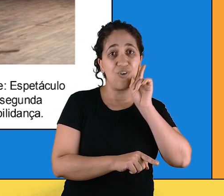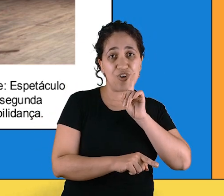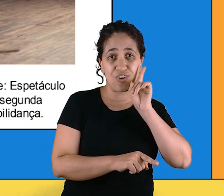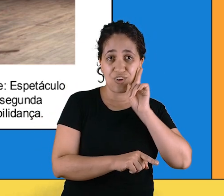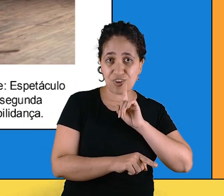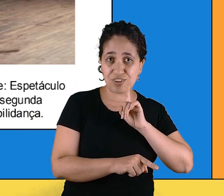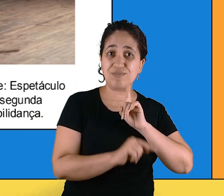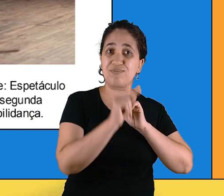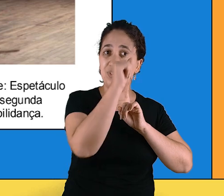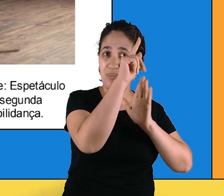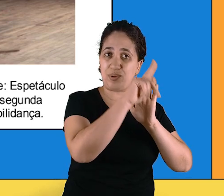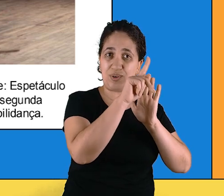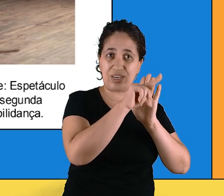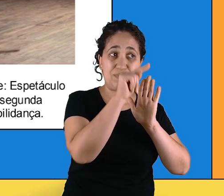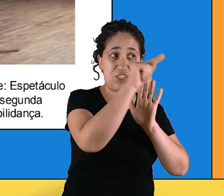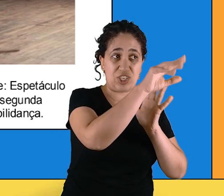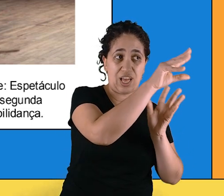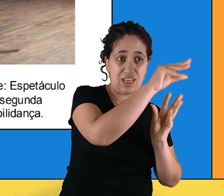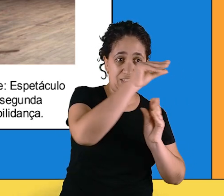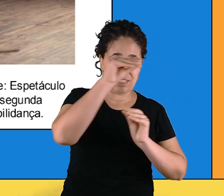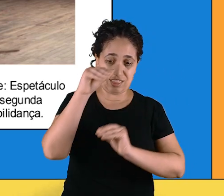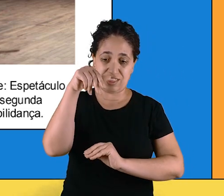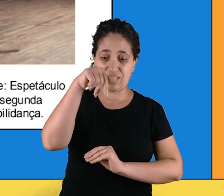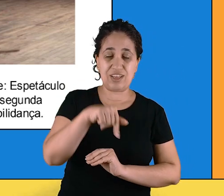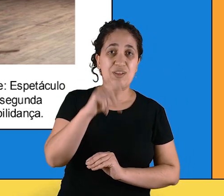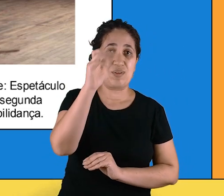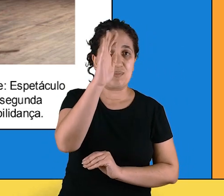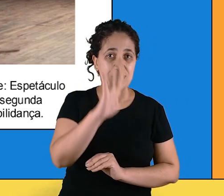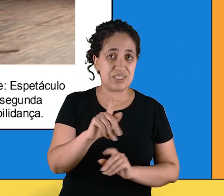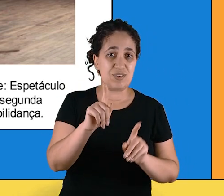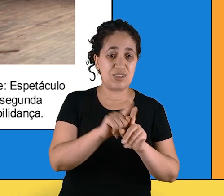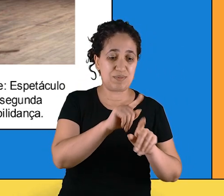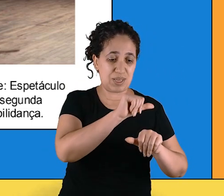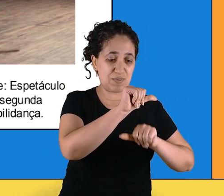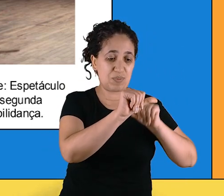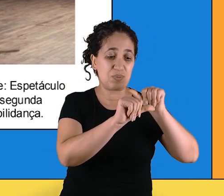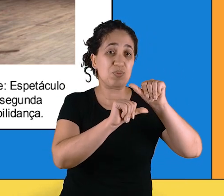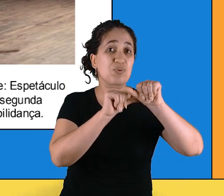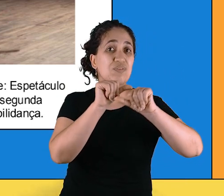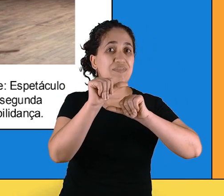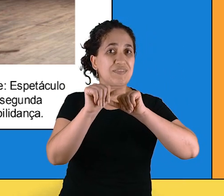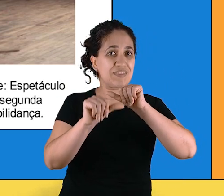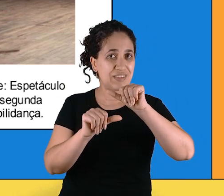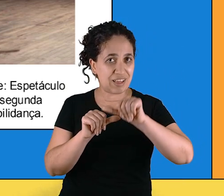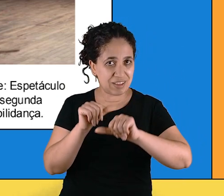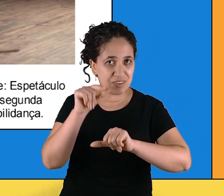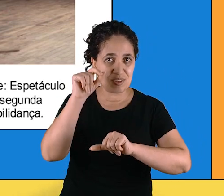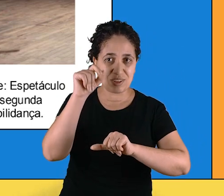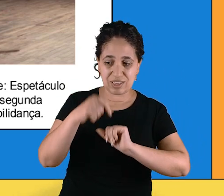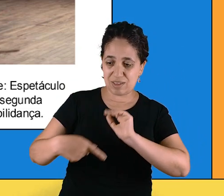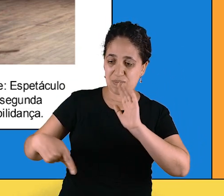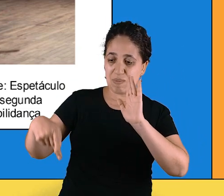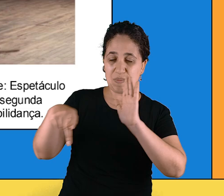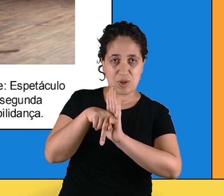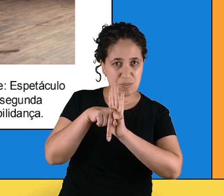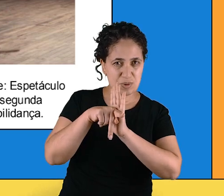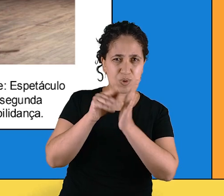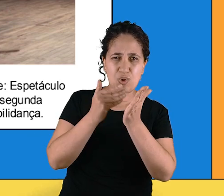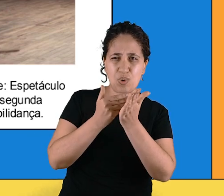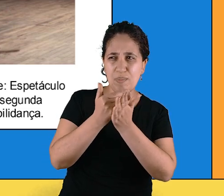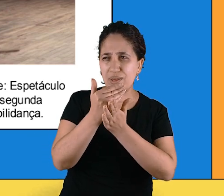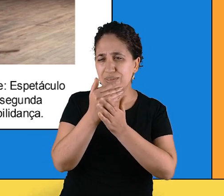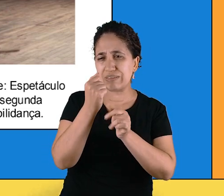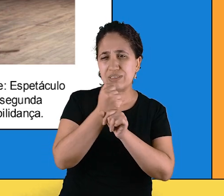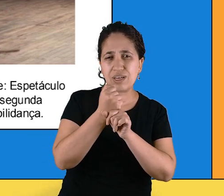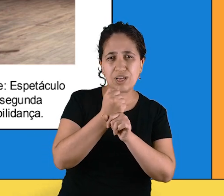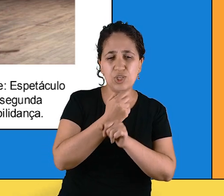e traz o programa Very Special Arts para o Brasil, depois transforma esse programa num programa próprio, já no início dos